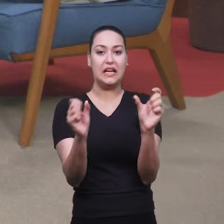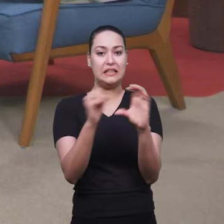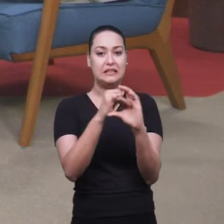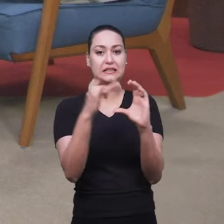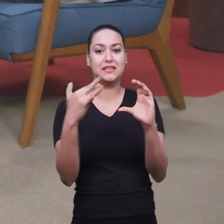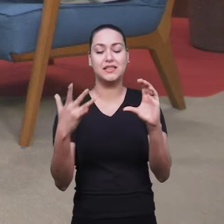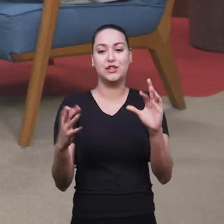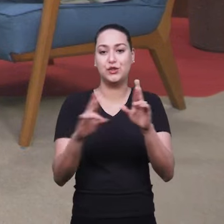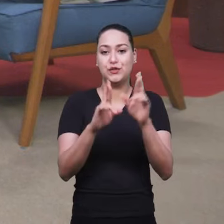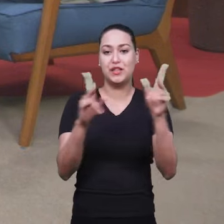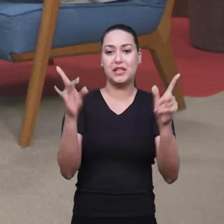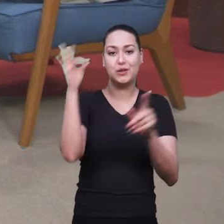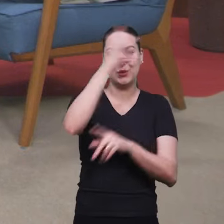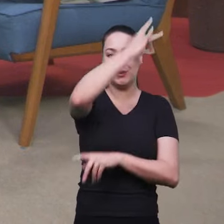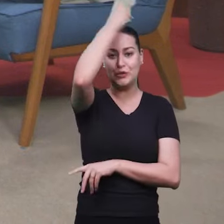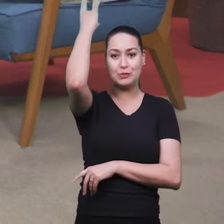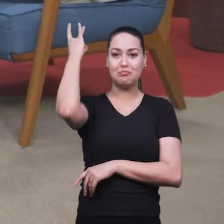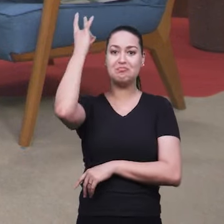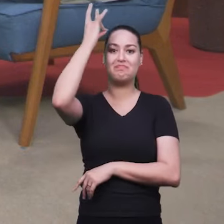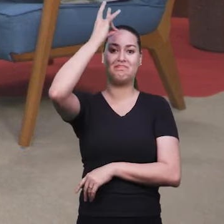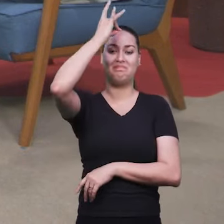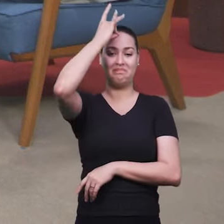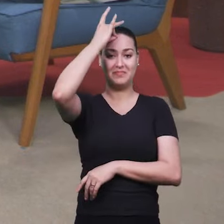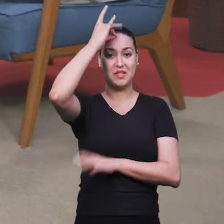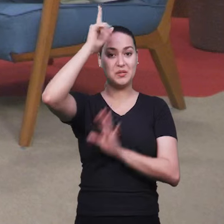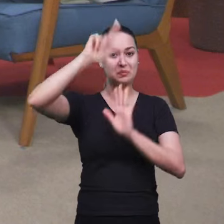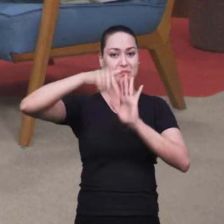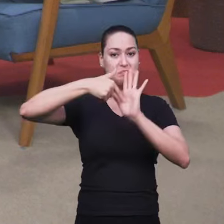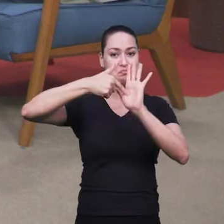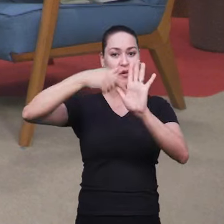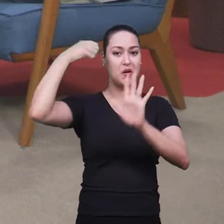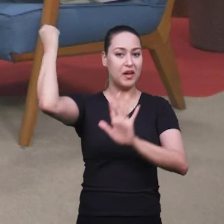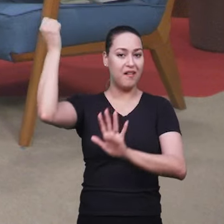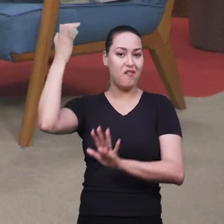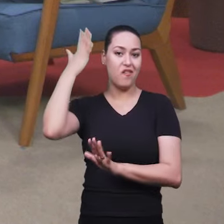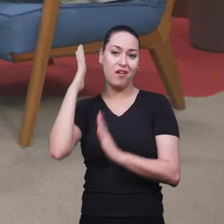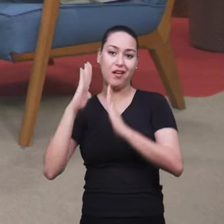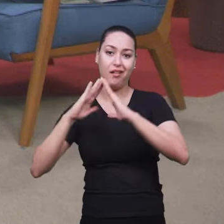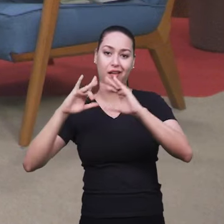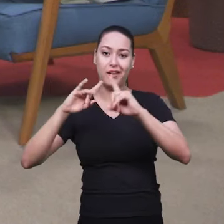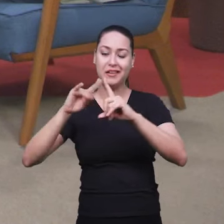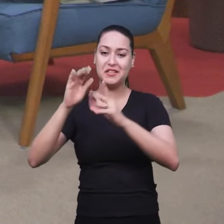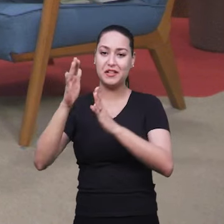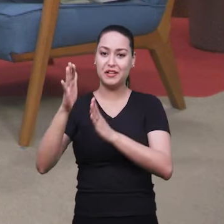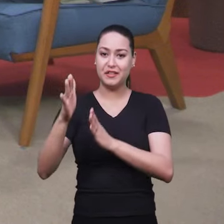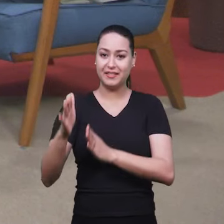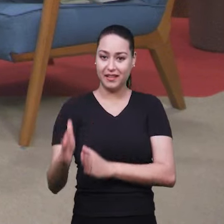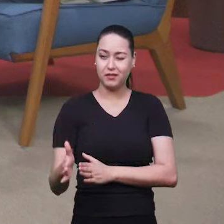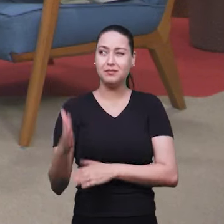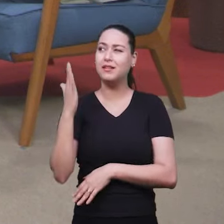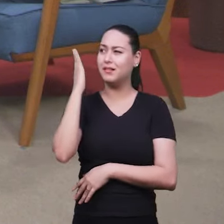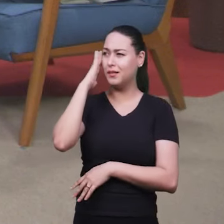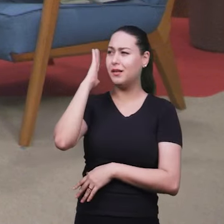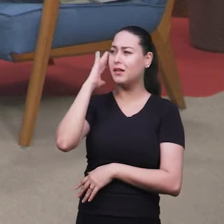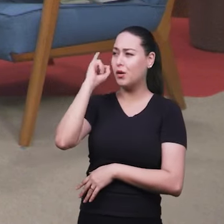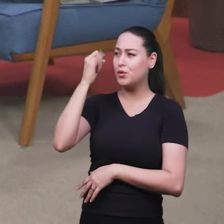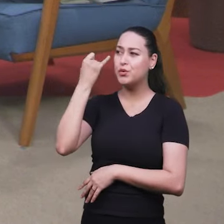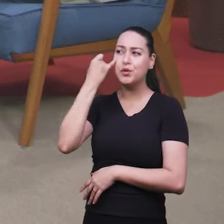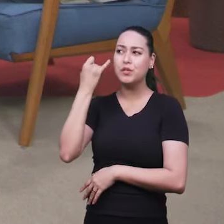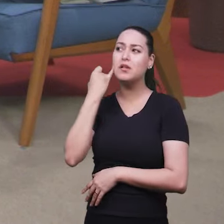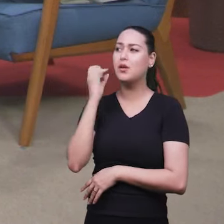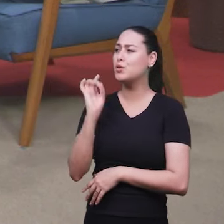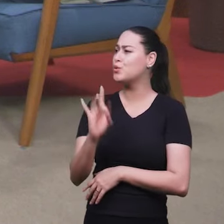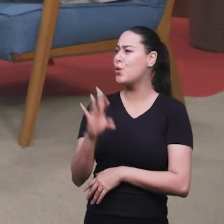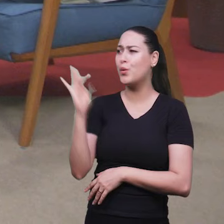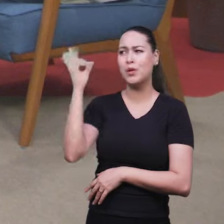Com o aspecto que o Espírito Santo mostra a respeito da igreja fiel. Entendeu, Josias? Assim,